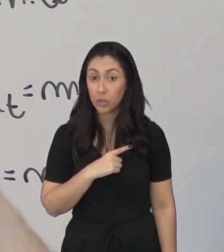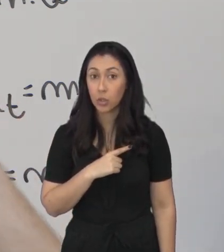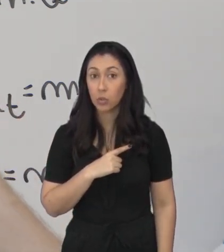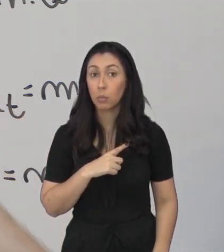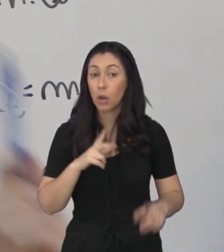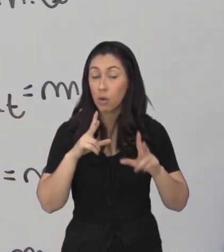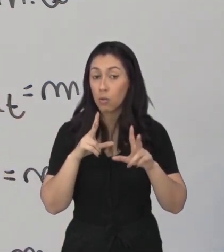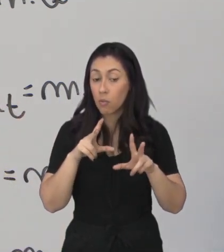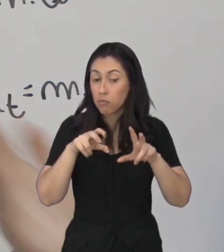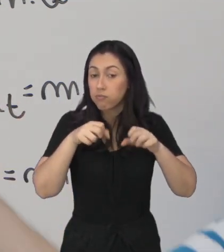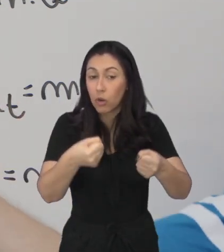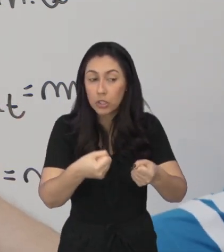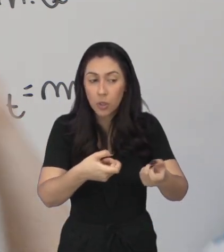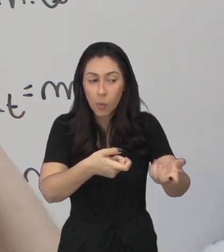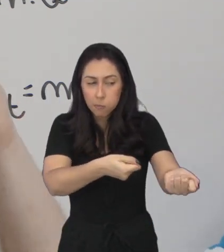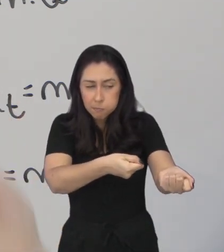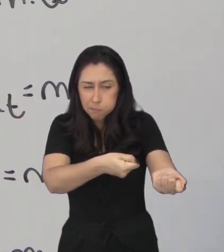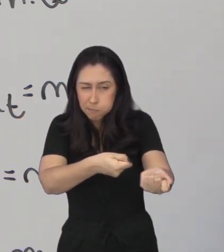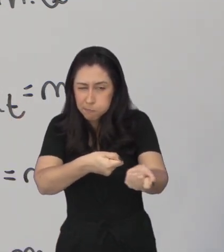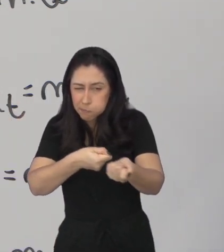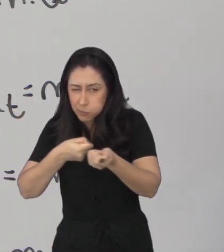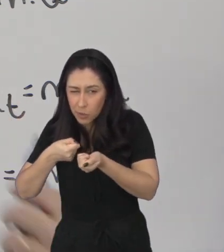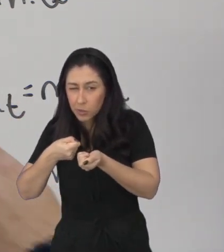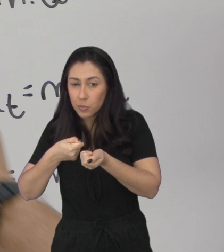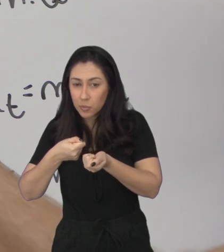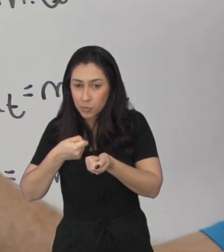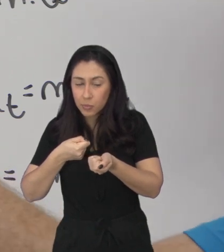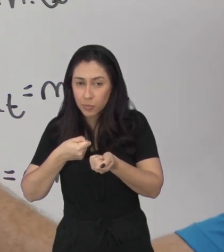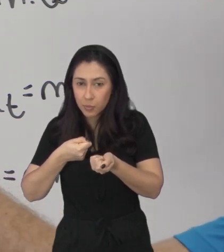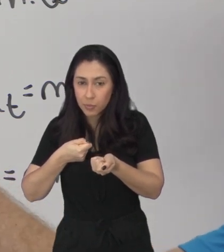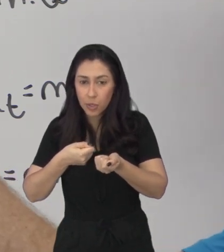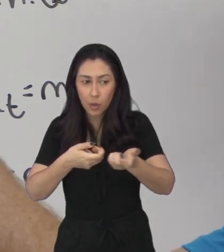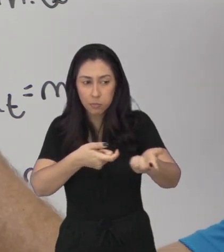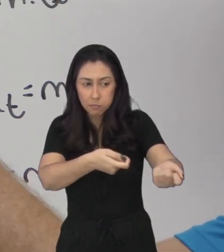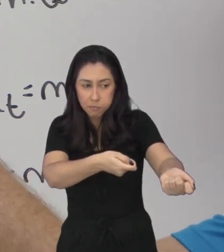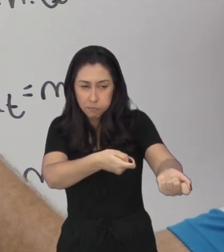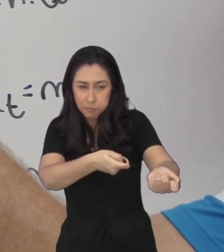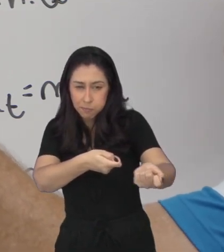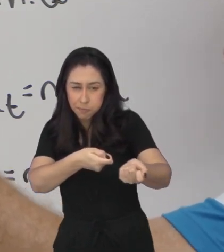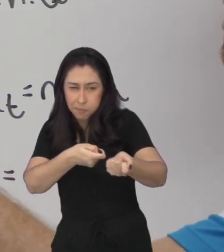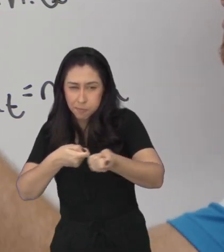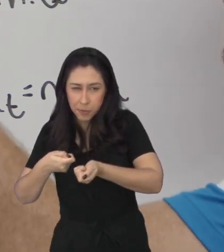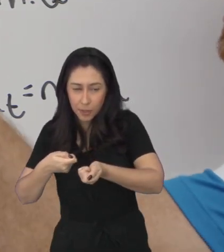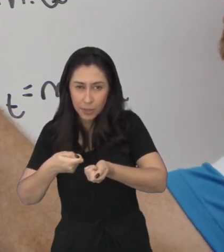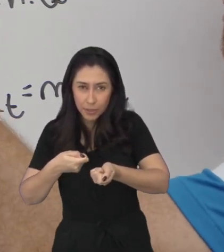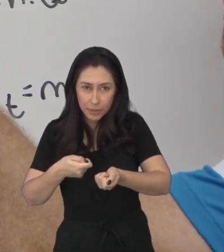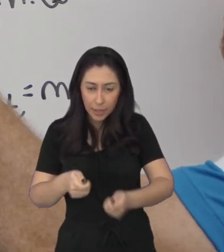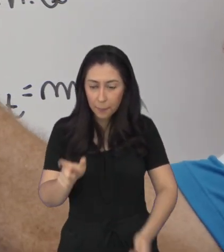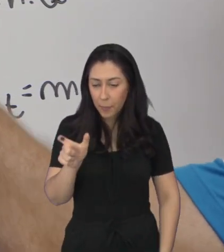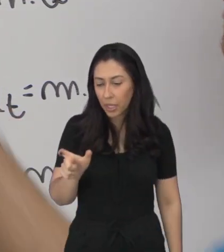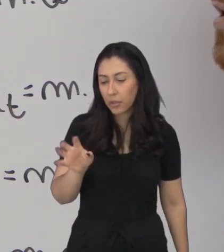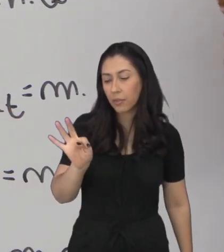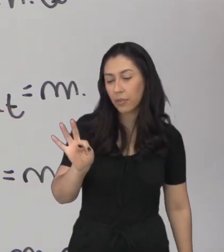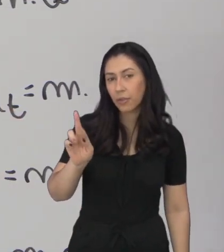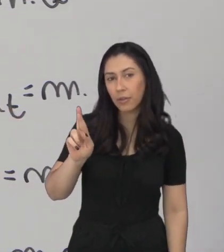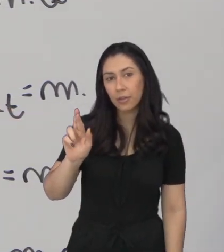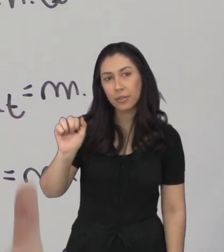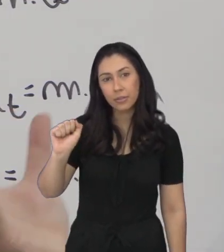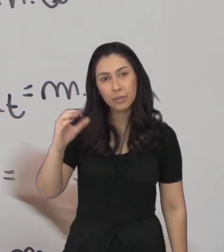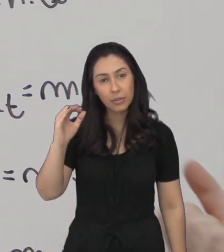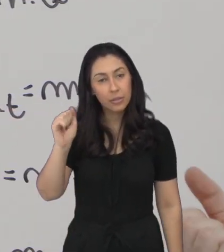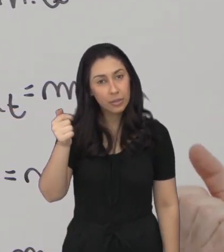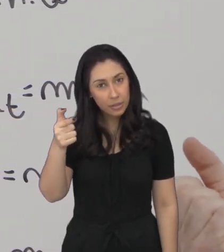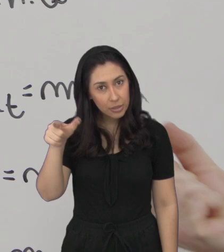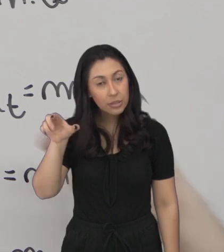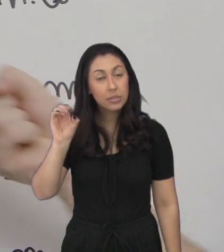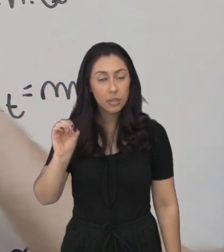força aplicada puxando o bloco, nesse caso aqui é uma força de tração, certo? É a